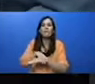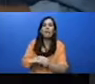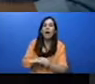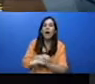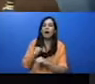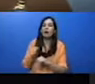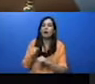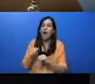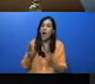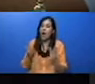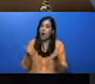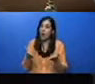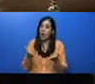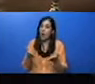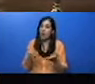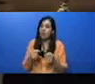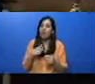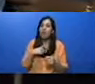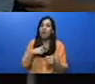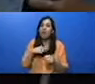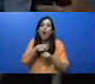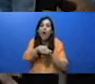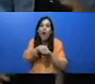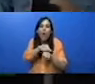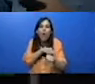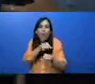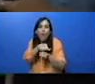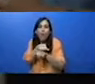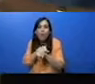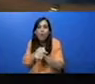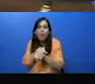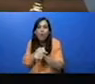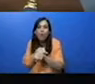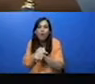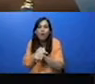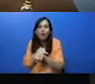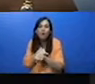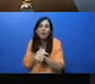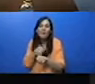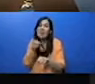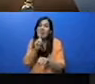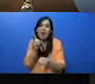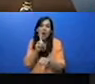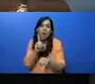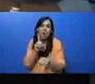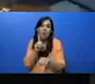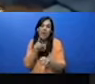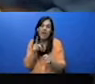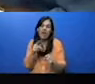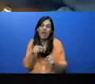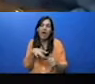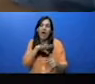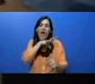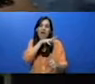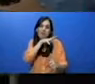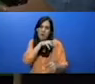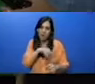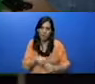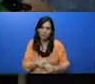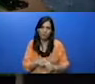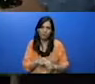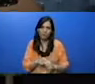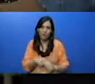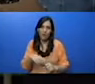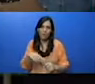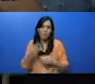couro ecológico, que não é retirado de animal, nós temos produtos que já não são mais com o uso que esses